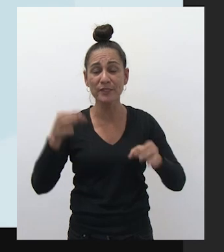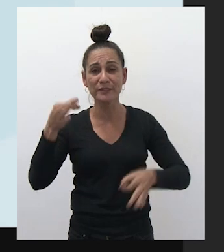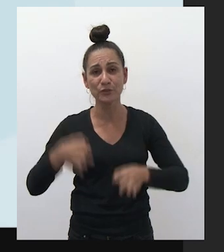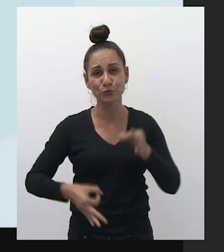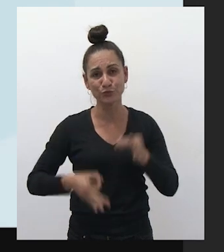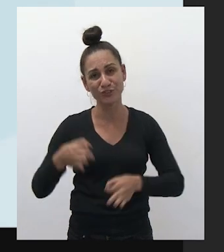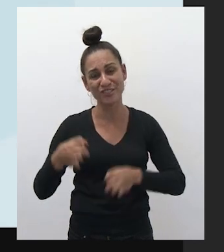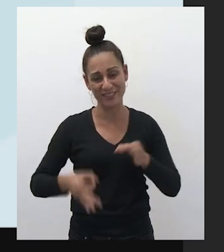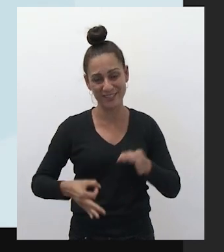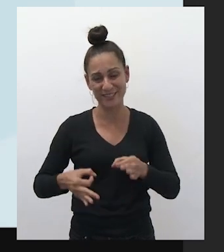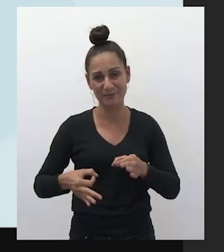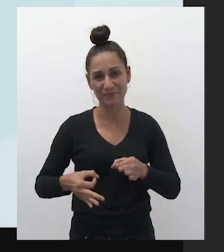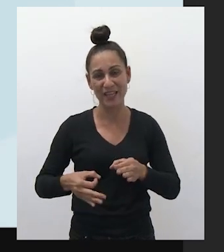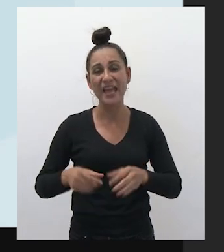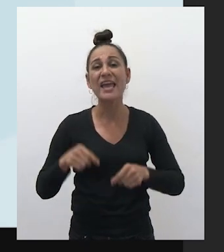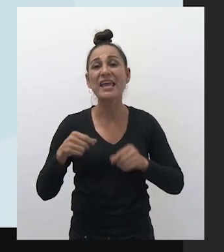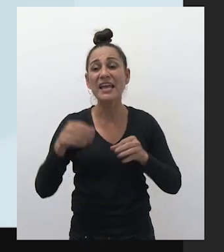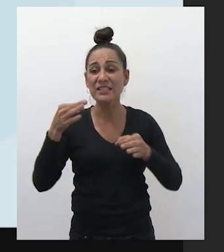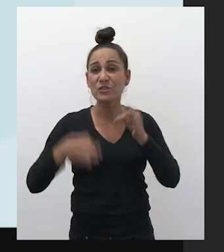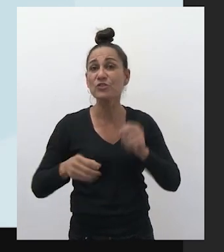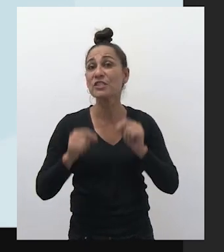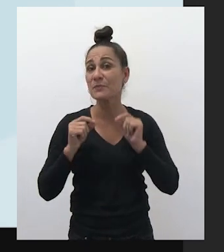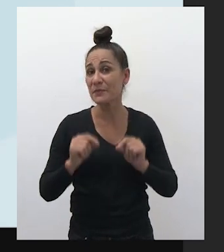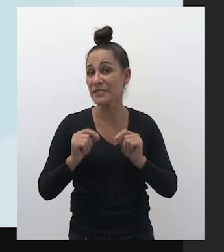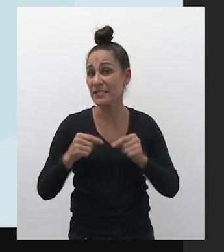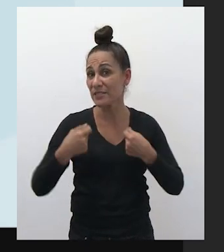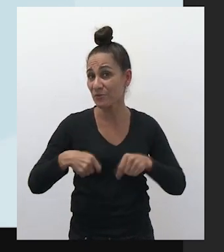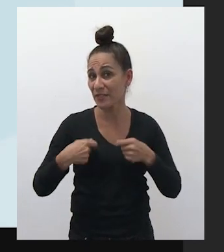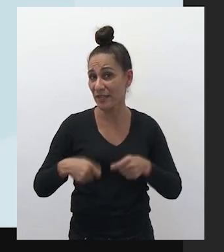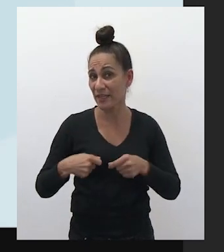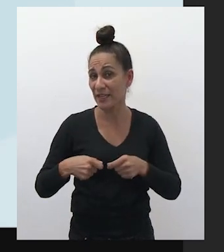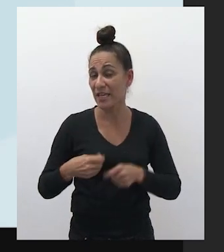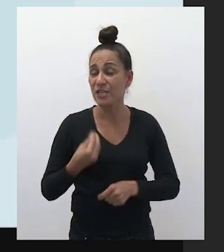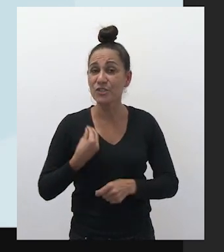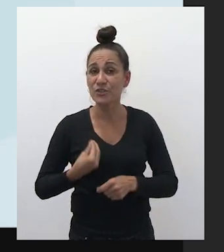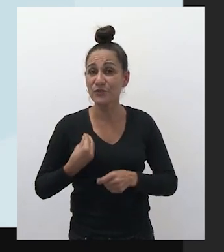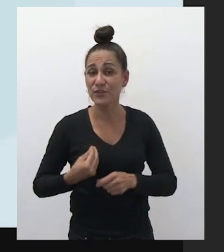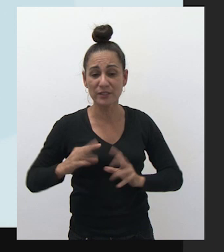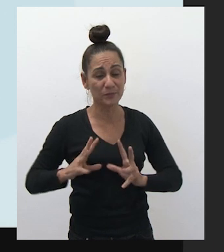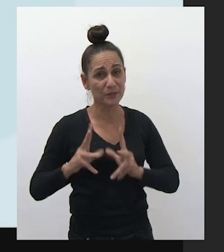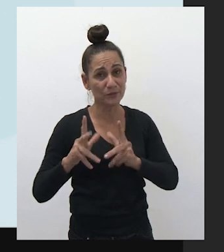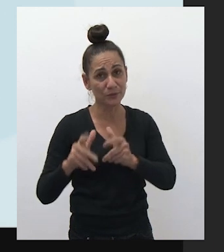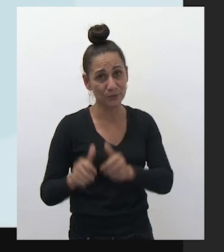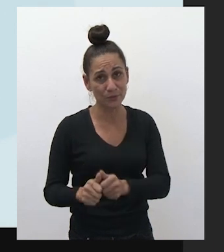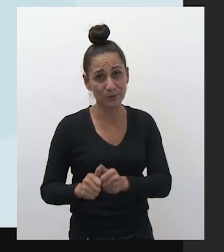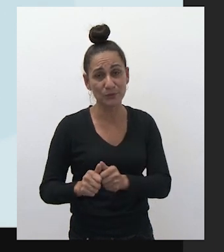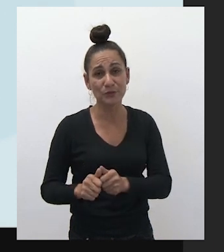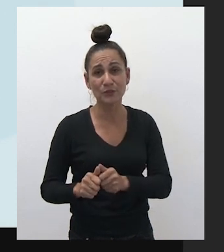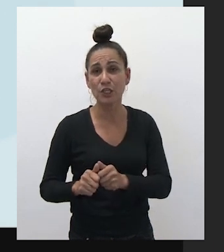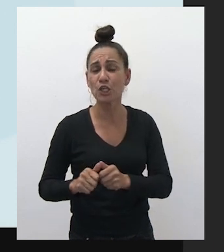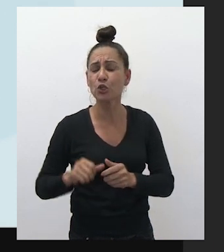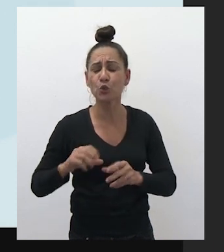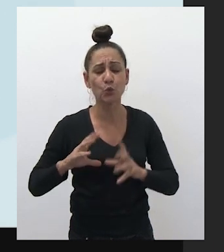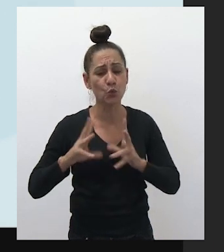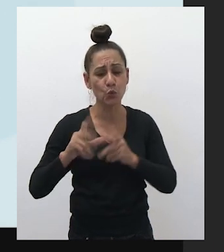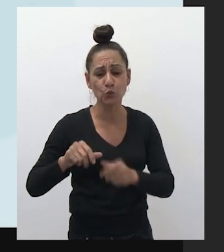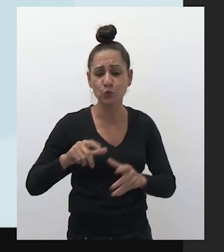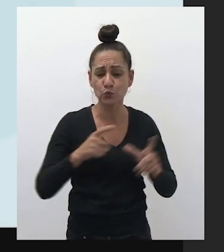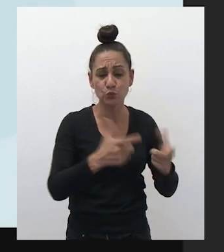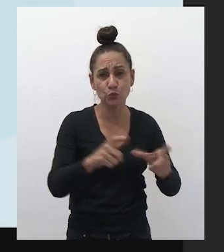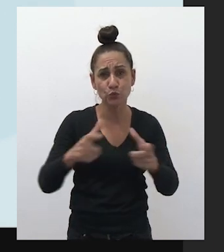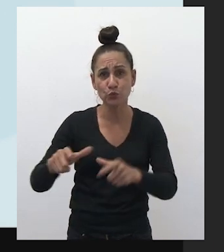essa justiça depende de condições mínimas de vida para todos, em todos os lugares do